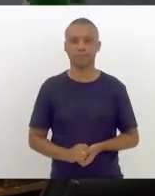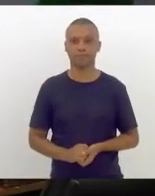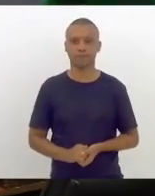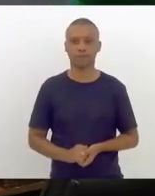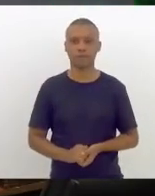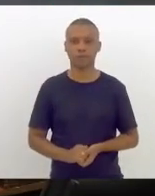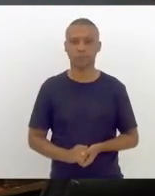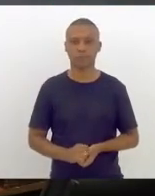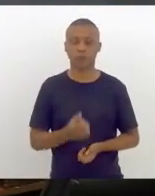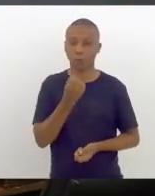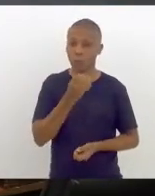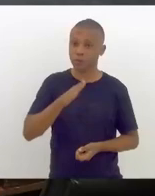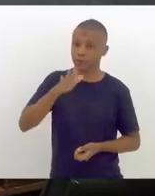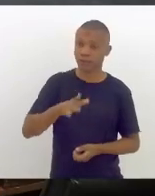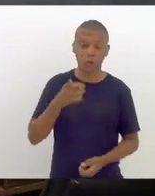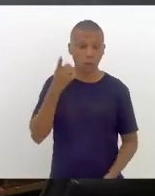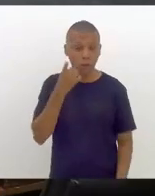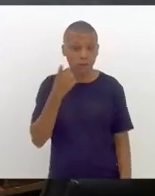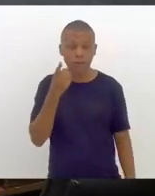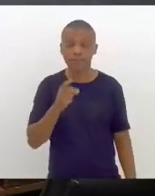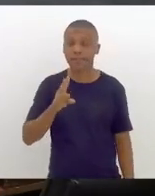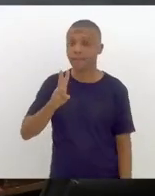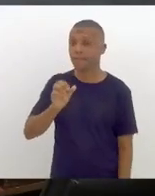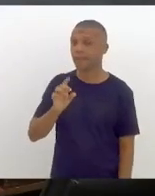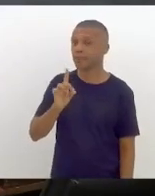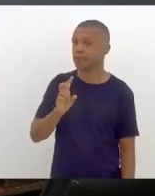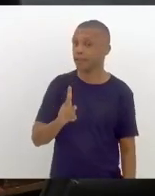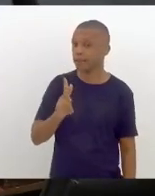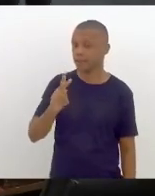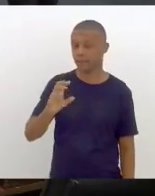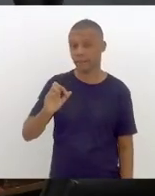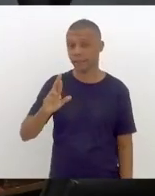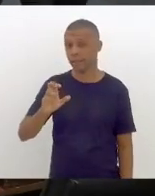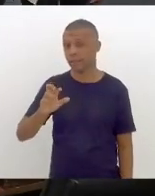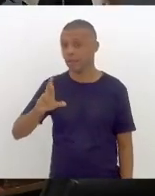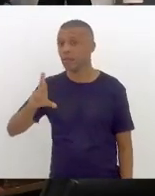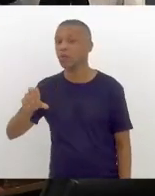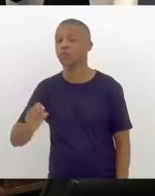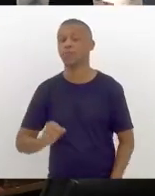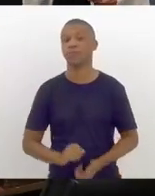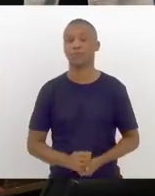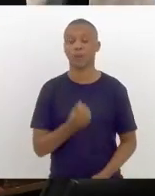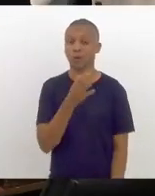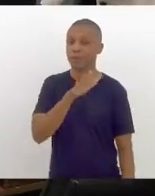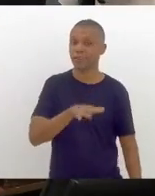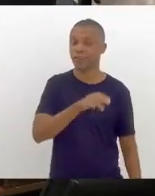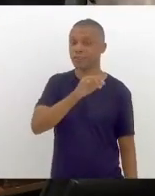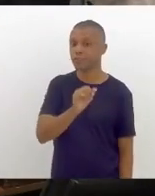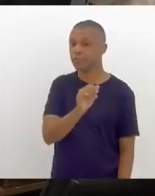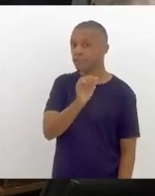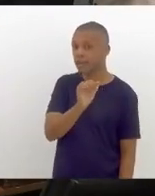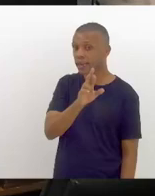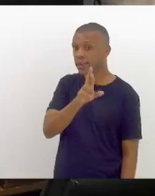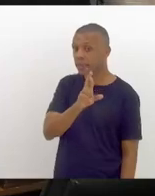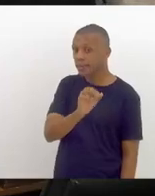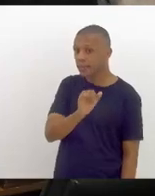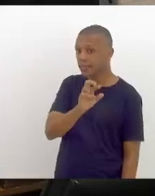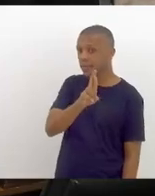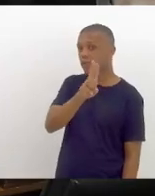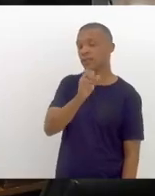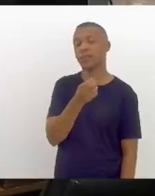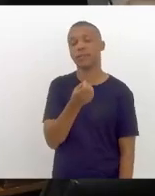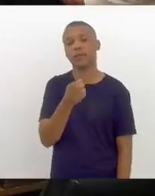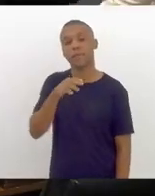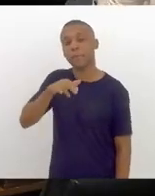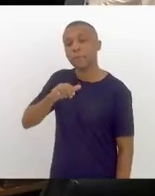Boa tarde Deputado Valdete Carneiro Boa tarde Jari Boa tarde minc tá do